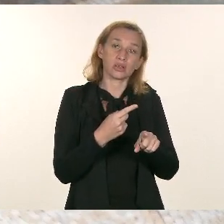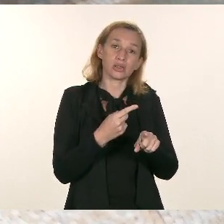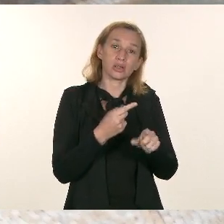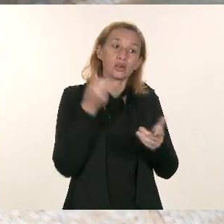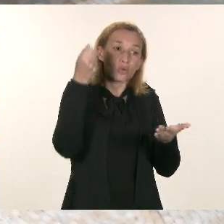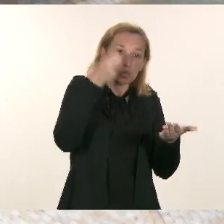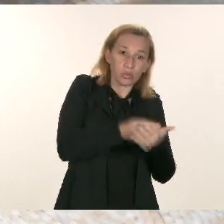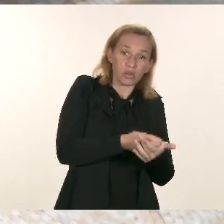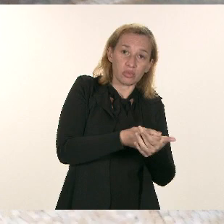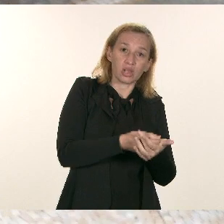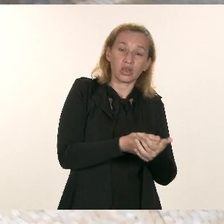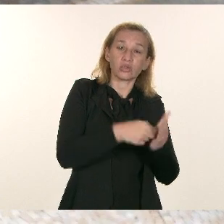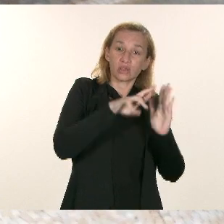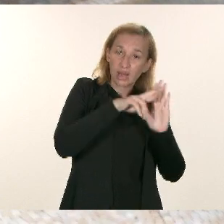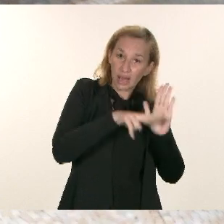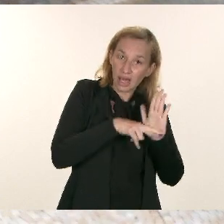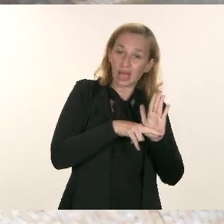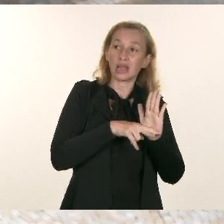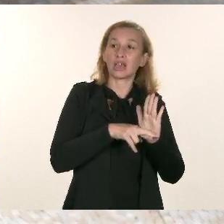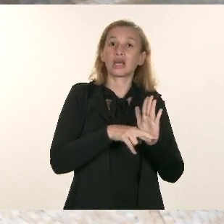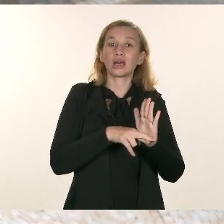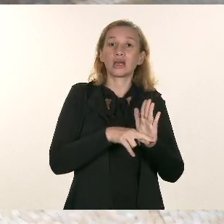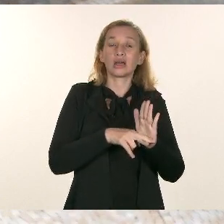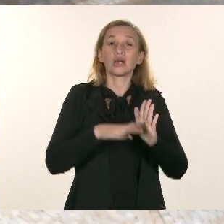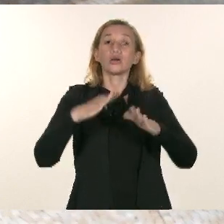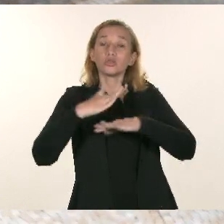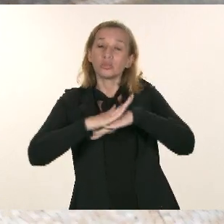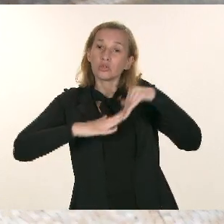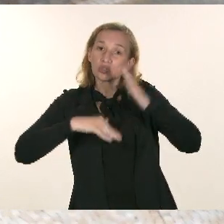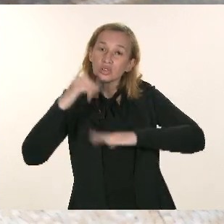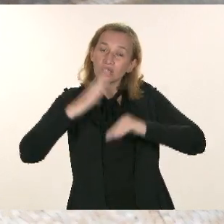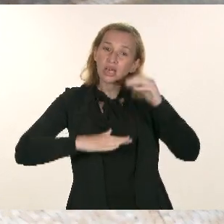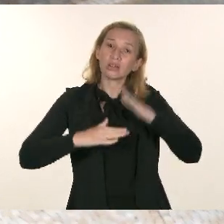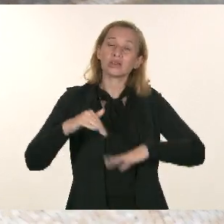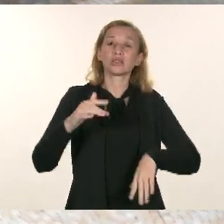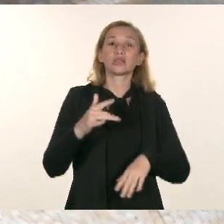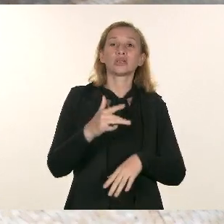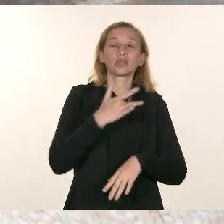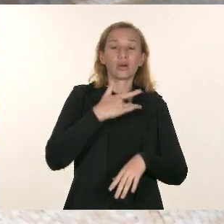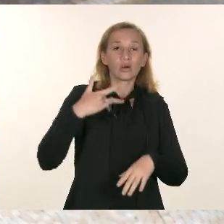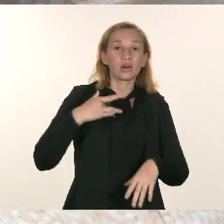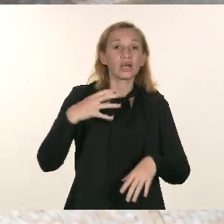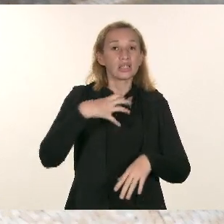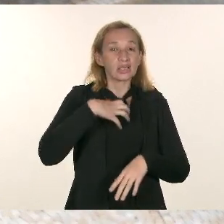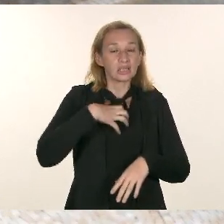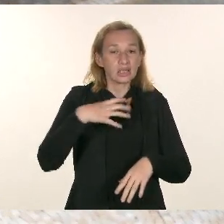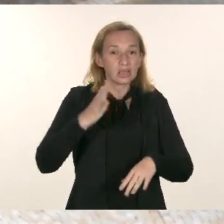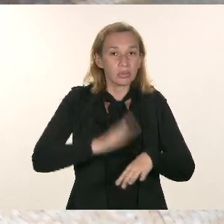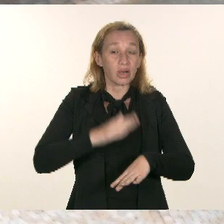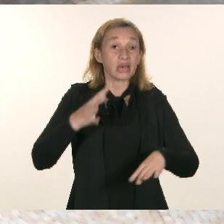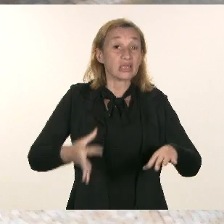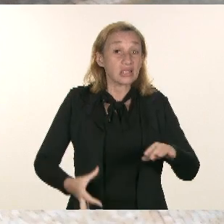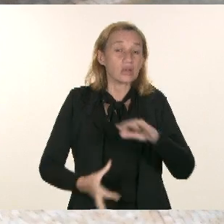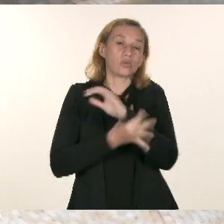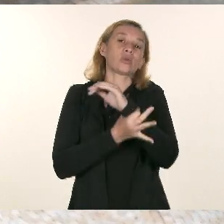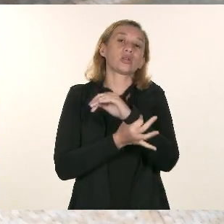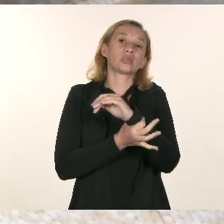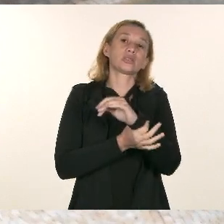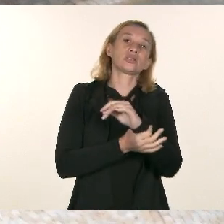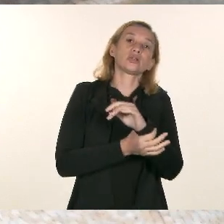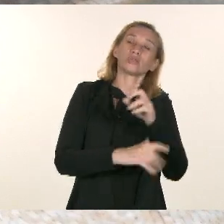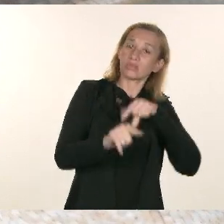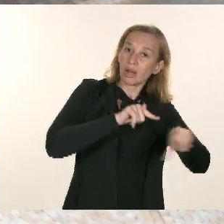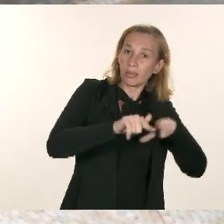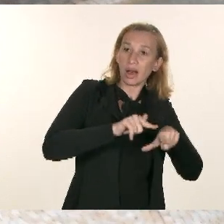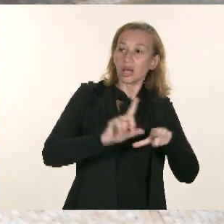tranquila e o profissional de saúde se sinta mais comprometido com o seu trabalho, com o